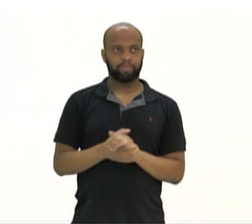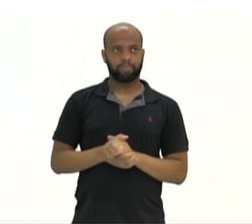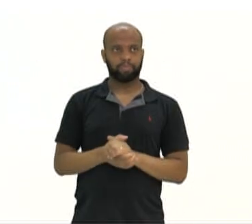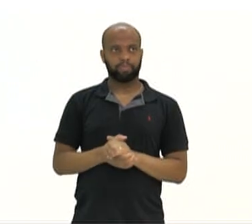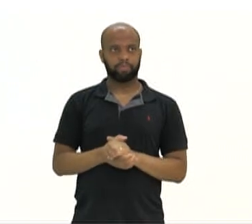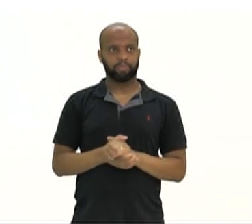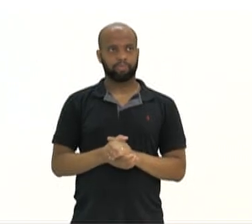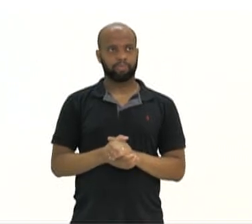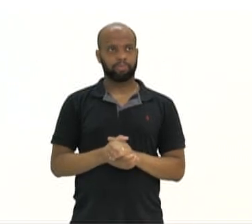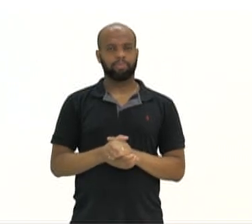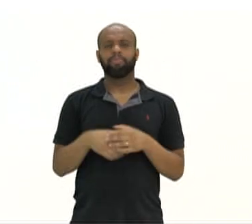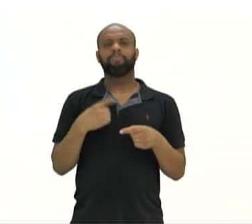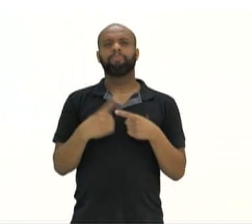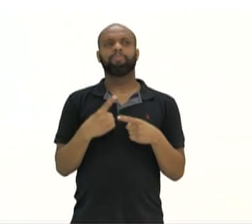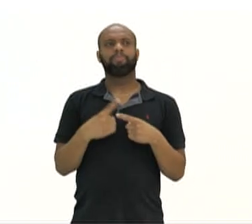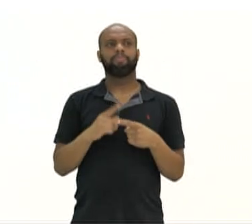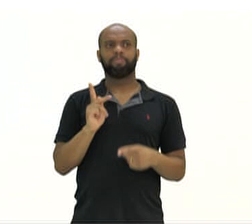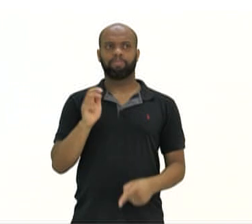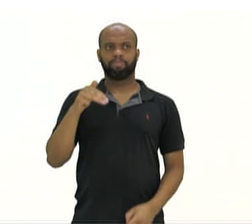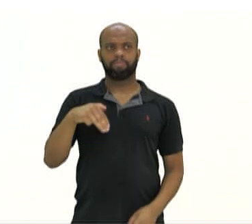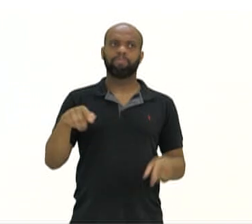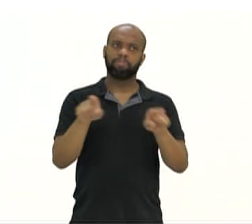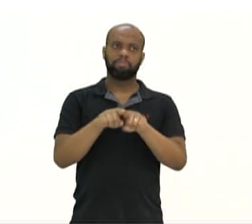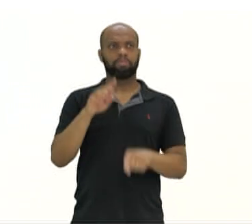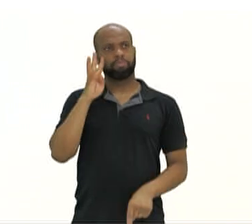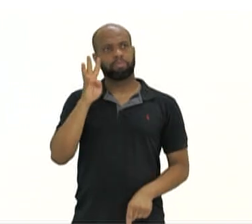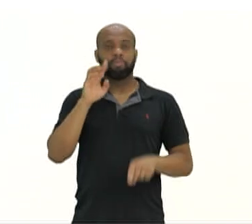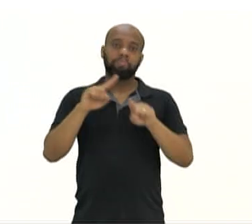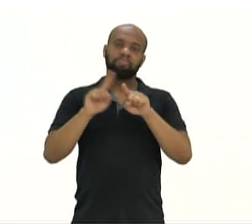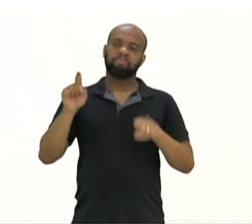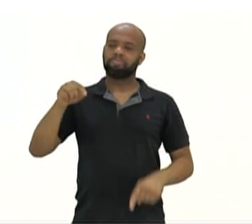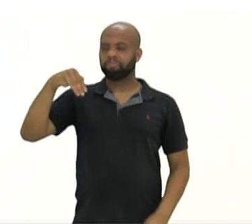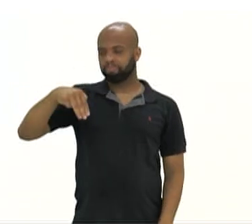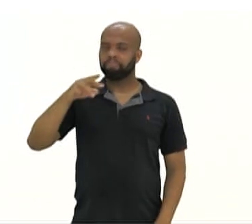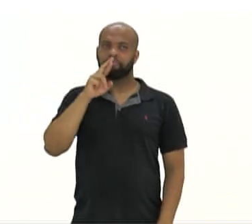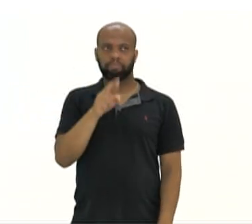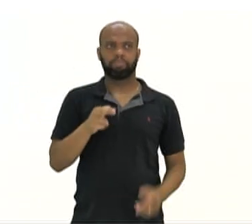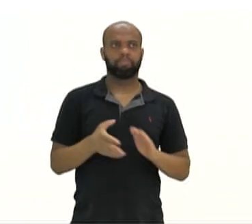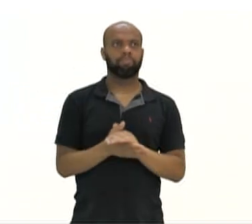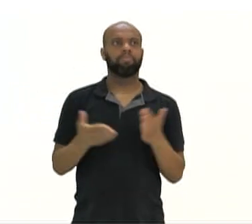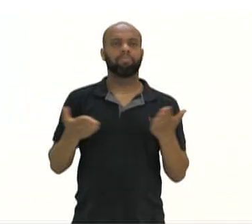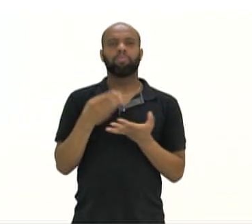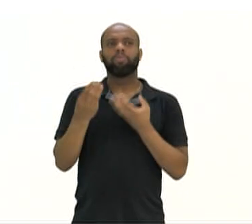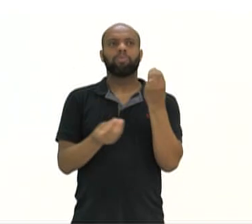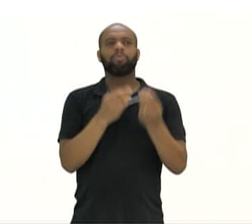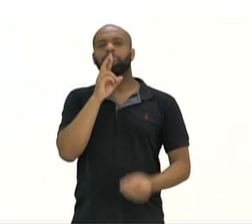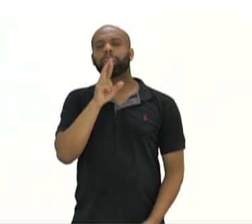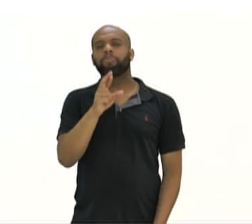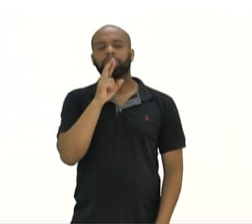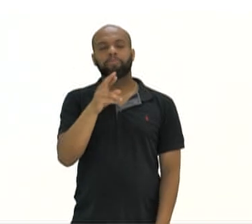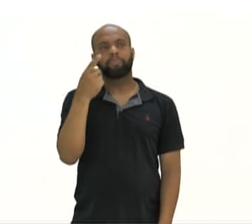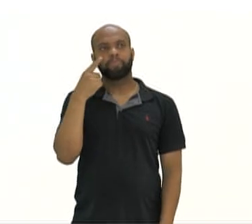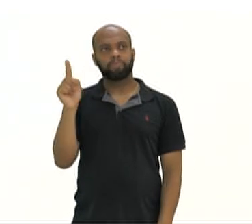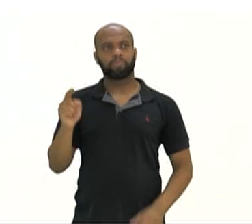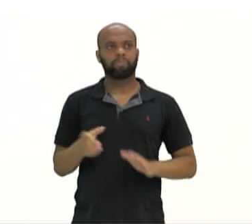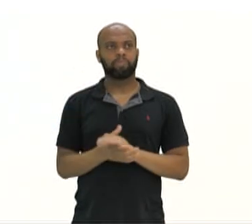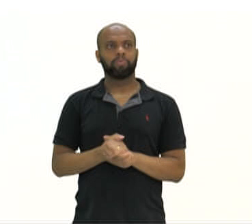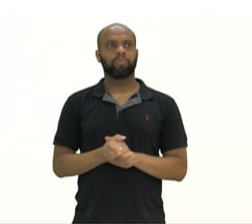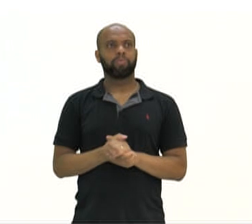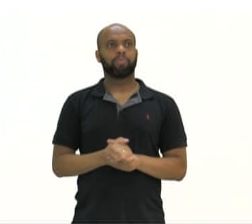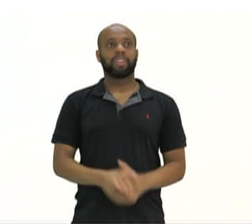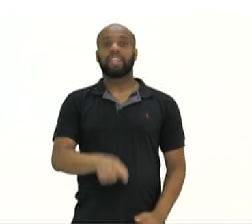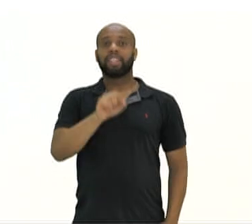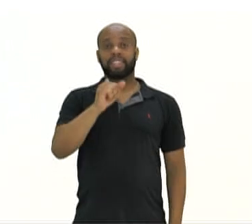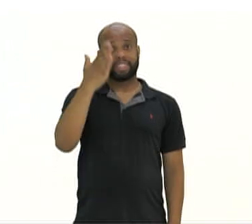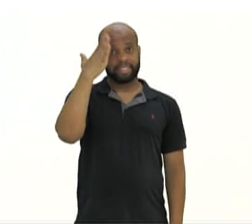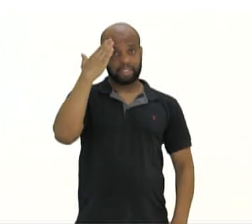você podia perguntar por quilômetro aqui quanto dava, né? Mas tudo bem, vamos lá. E como é que a gente chega nessa resposta? Se